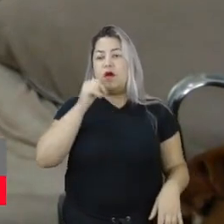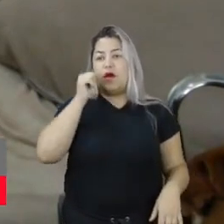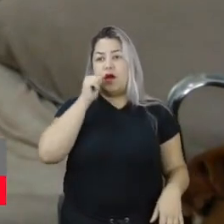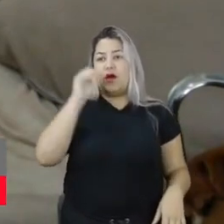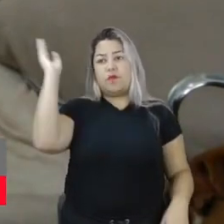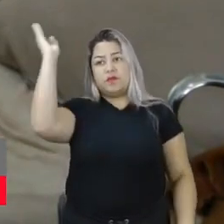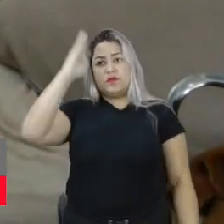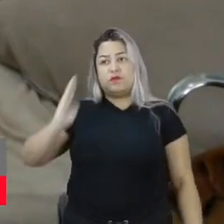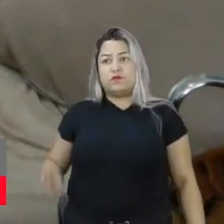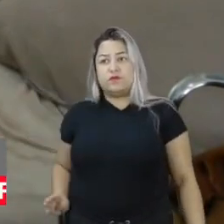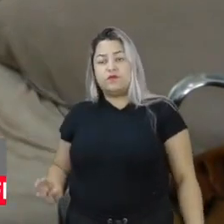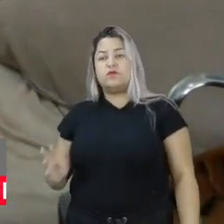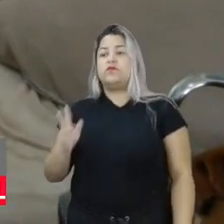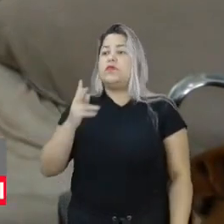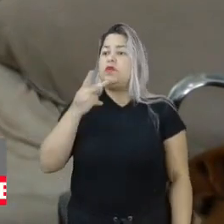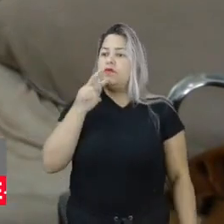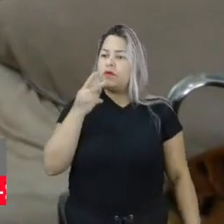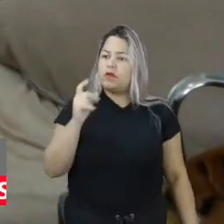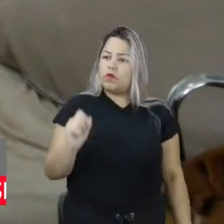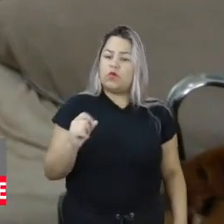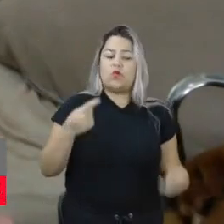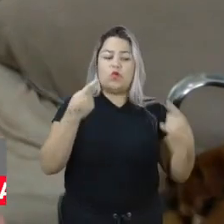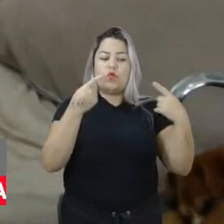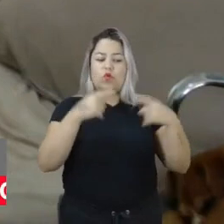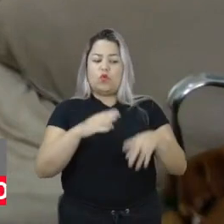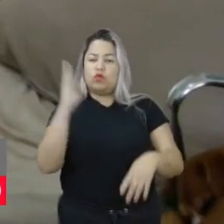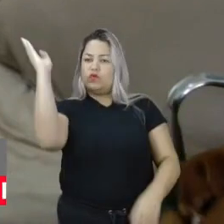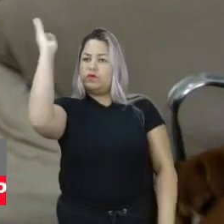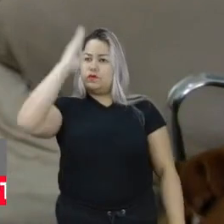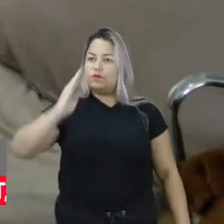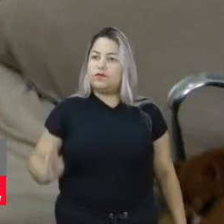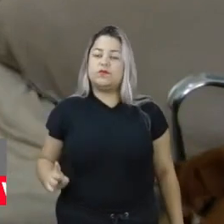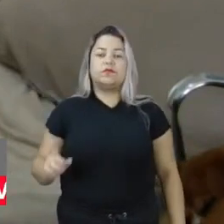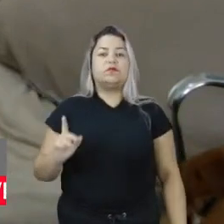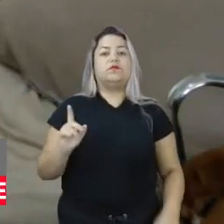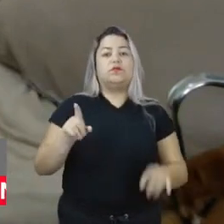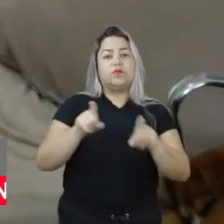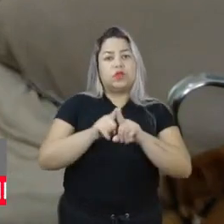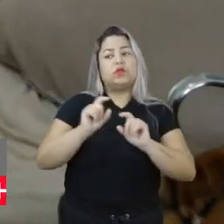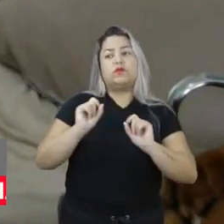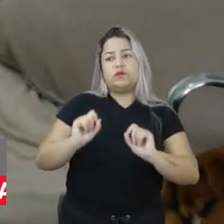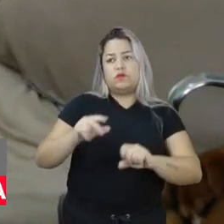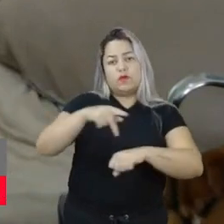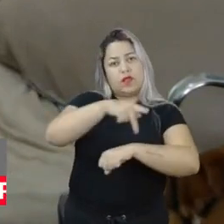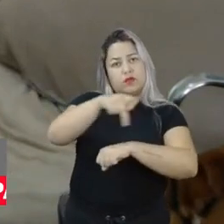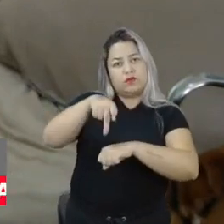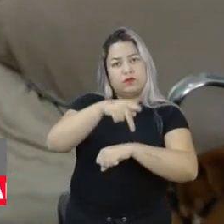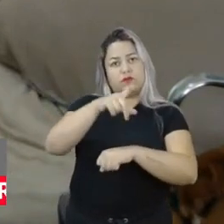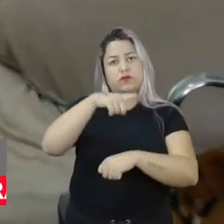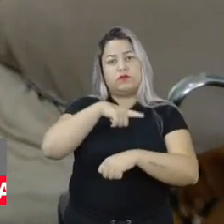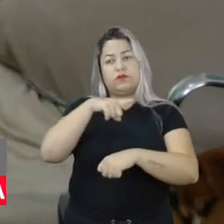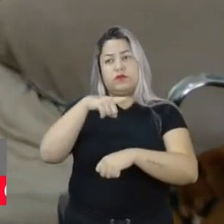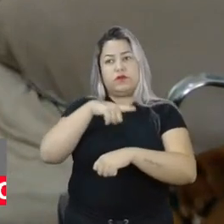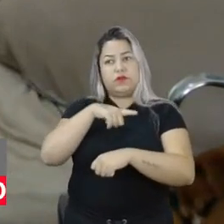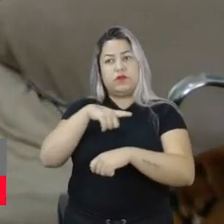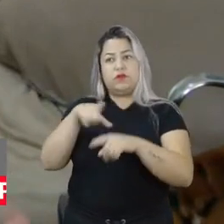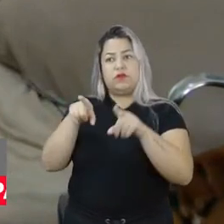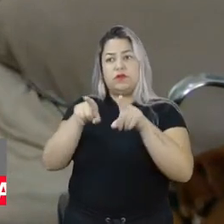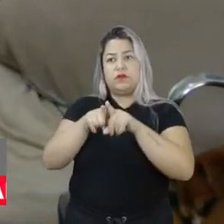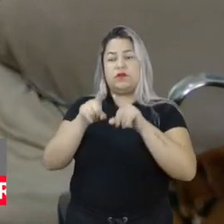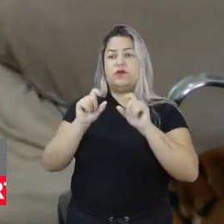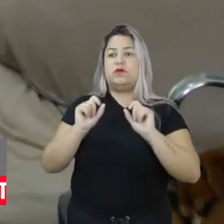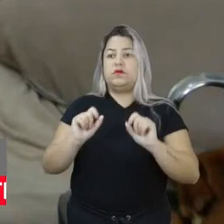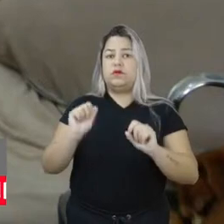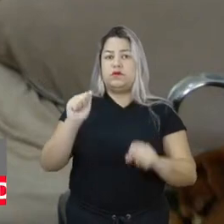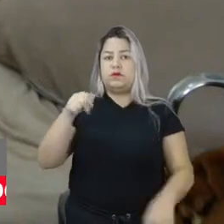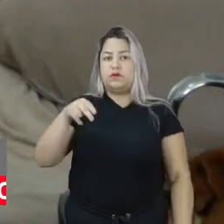do Hamas para depor contra o Brasil ali, mas num delírio de que o nosso país teria virado um país antissemita,